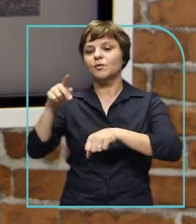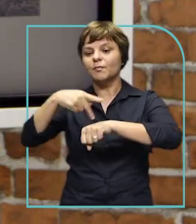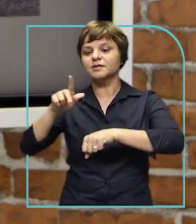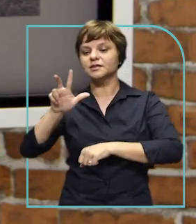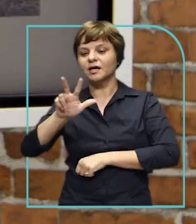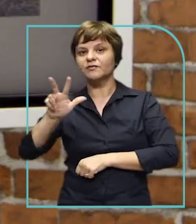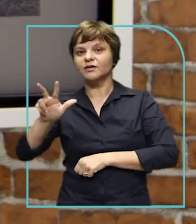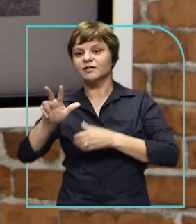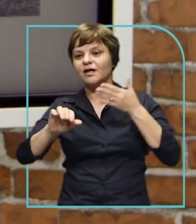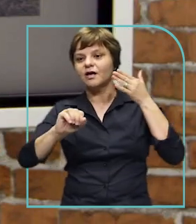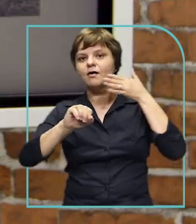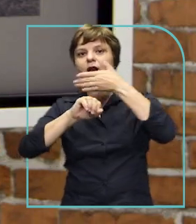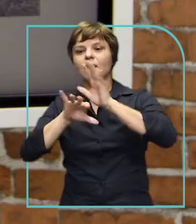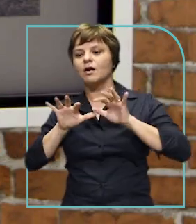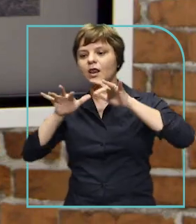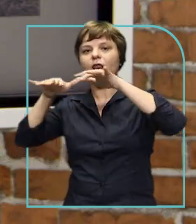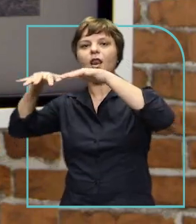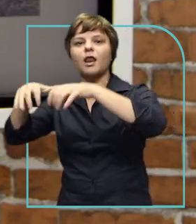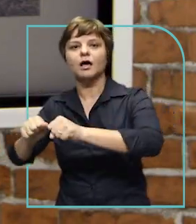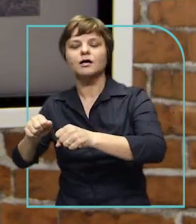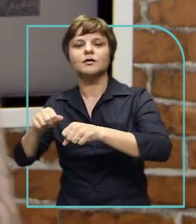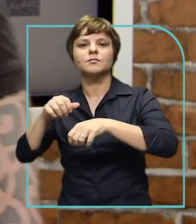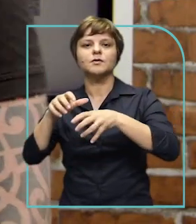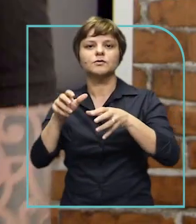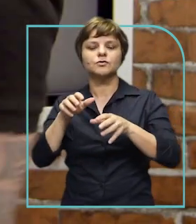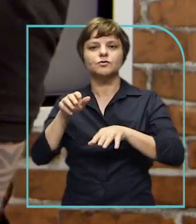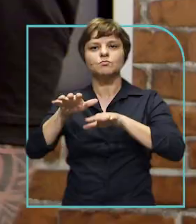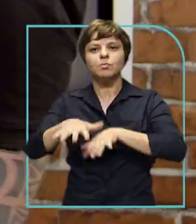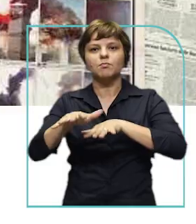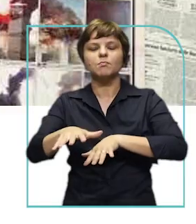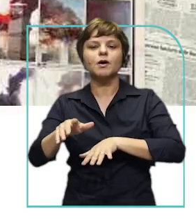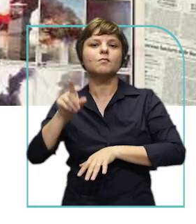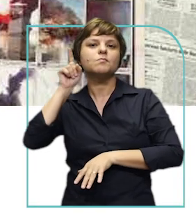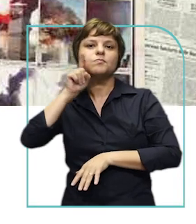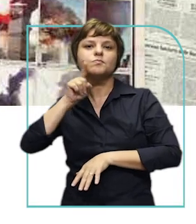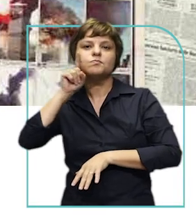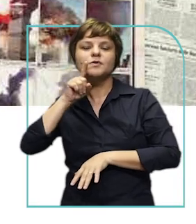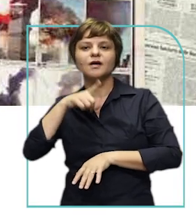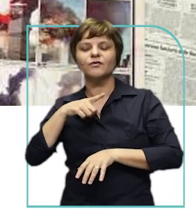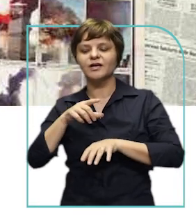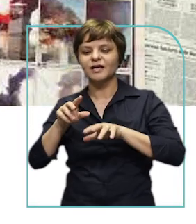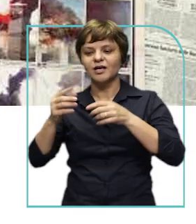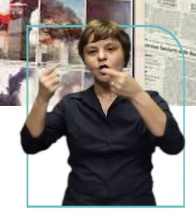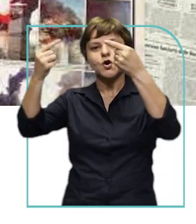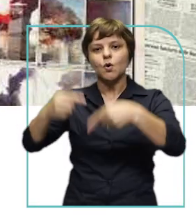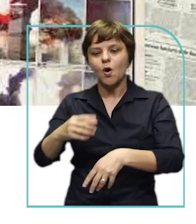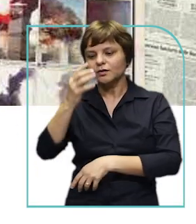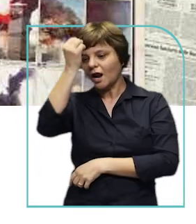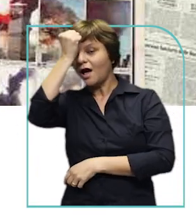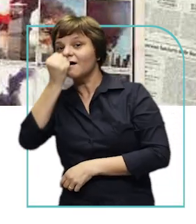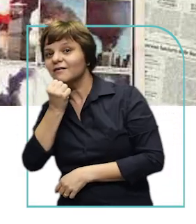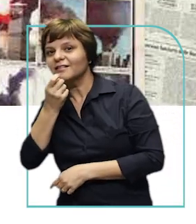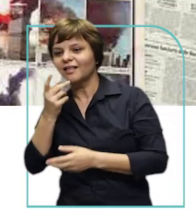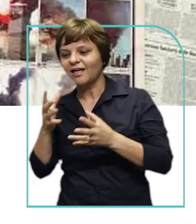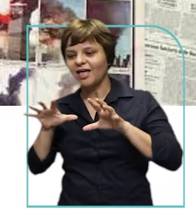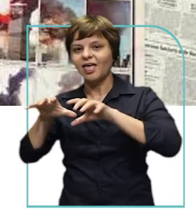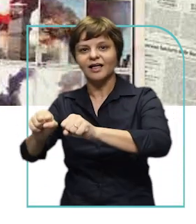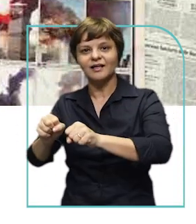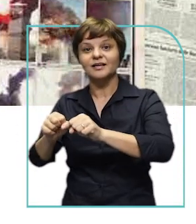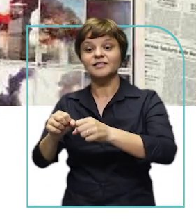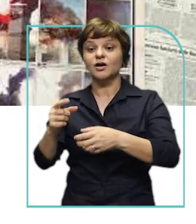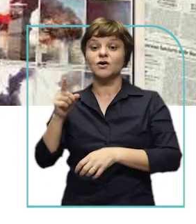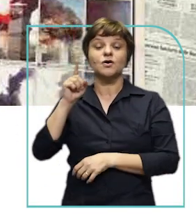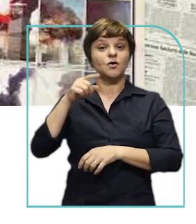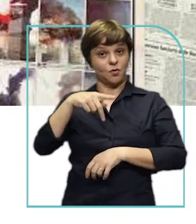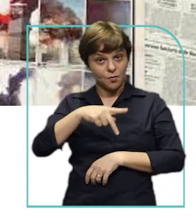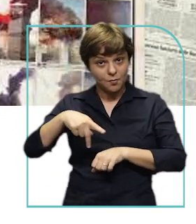foi invadido pelos Estados Unidos, num movimento chamado Guerra ao Terror. E os Estados Unidos,